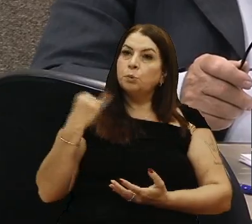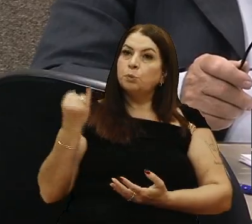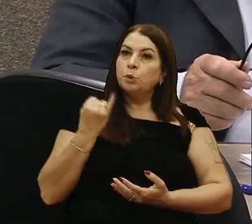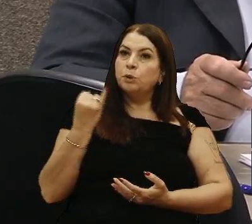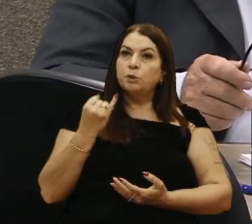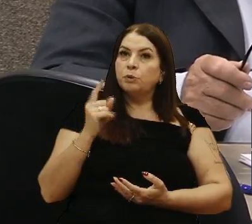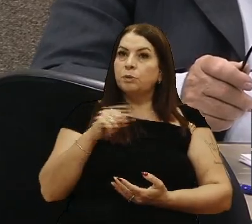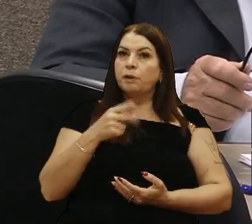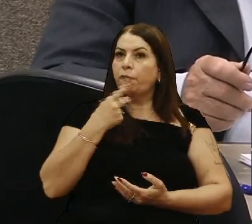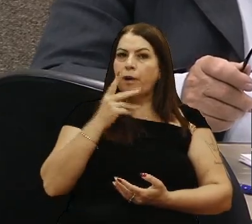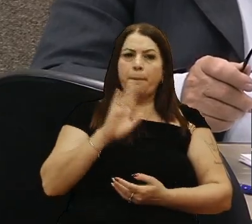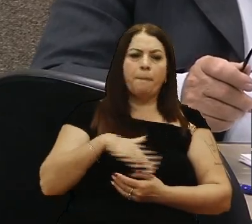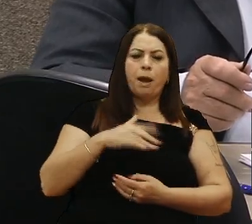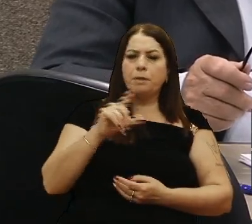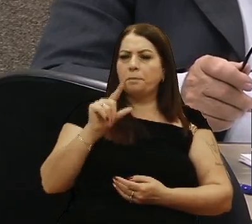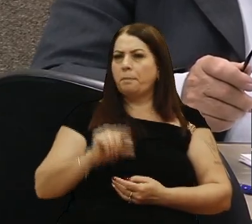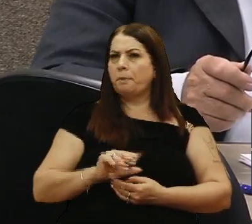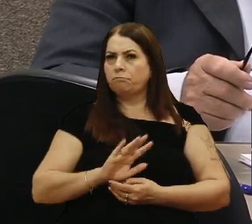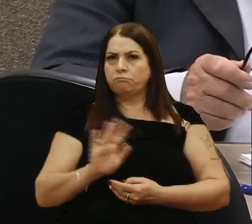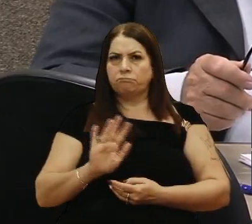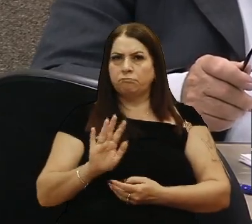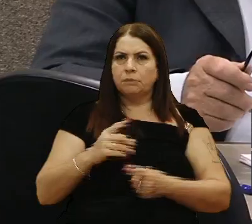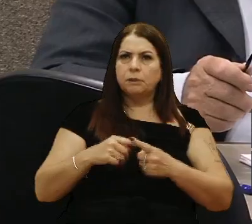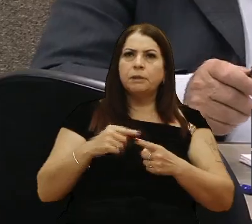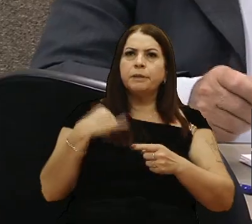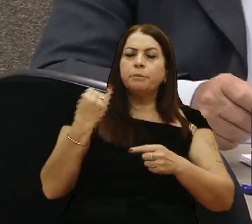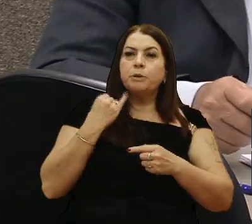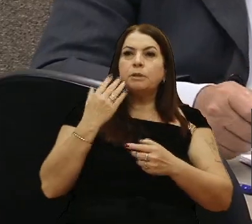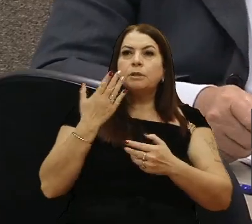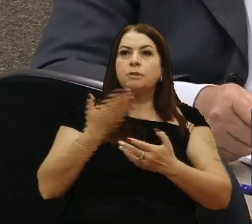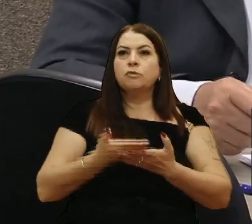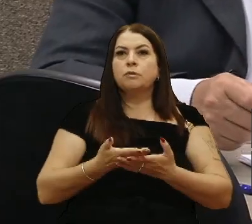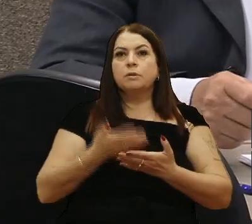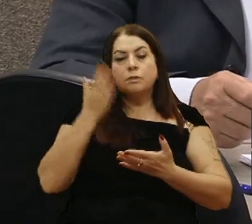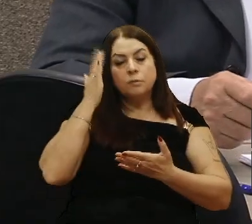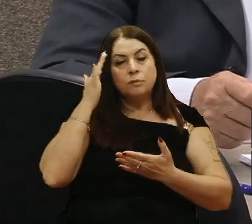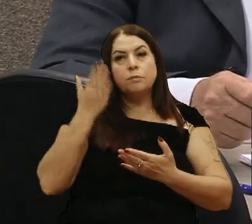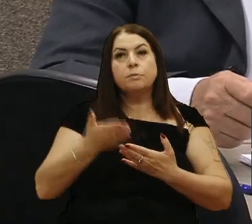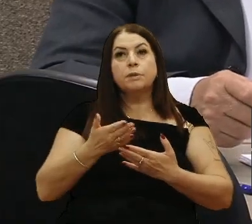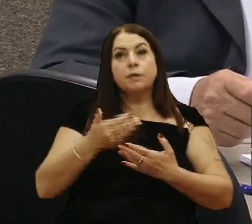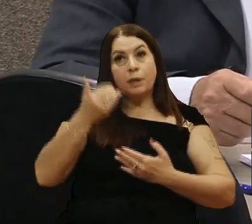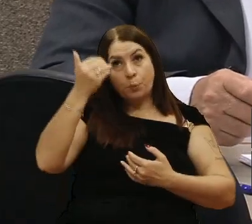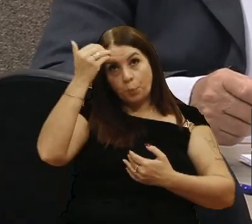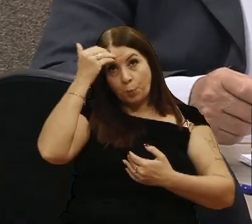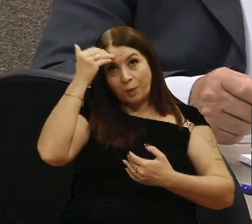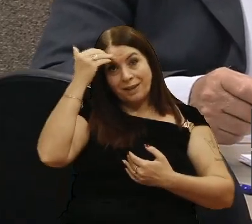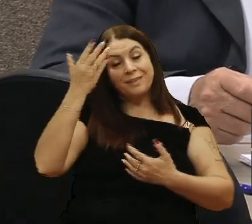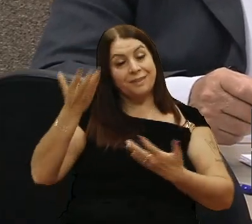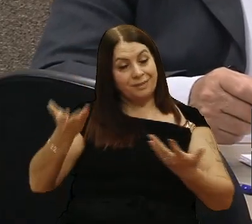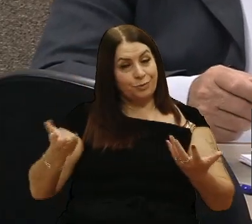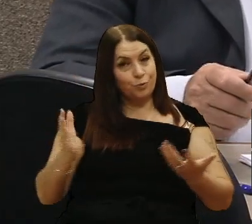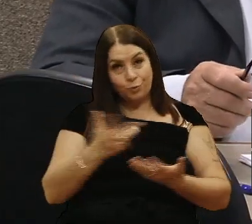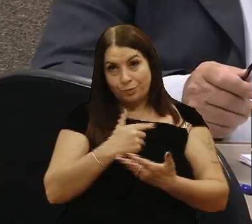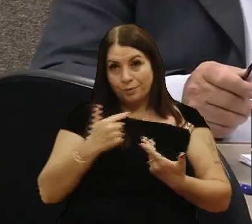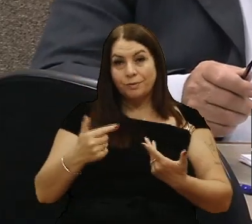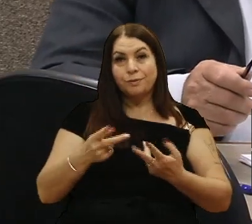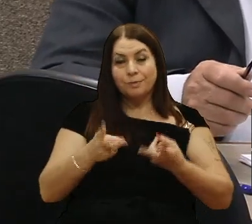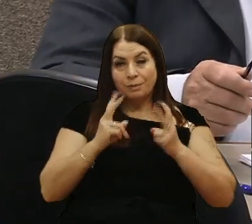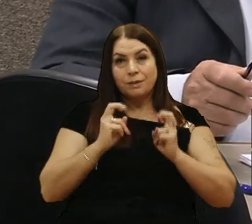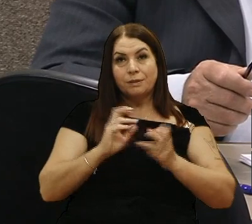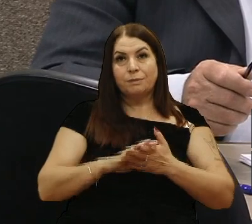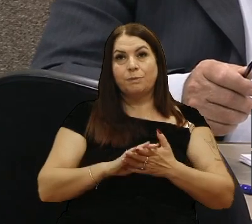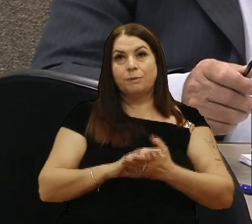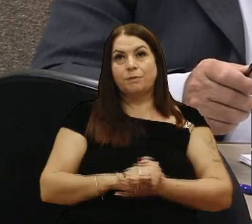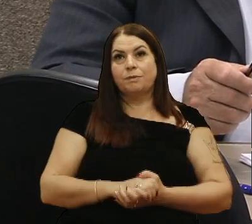é quem fala mais ou fala menos. O importante é saber quem aguenta a pancada. E a gente percebe que